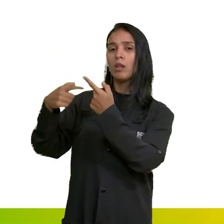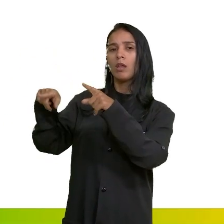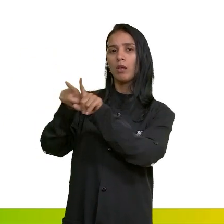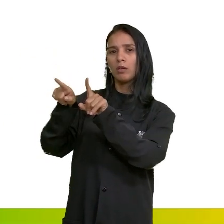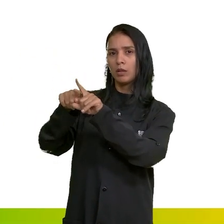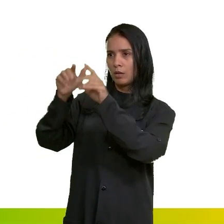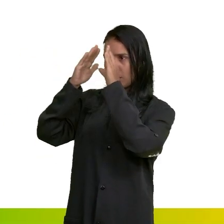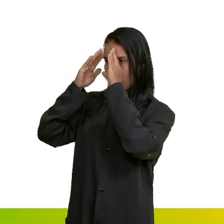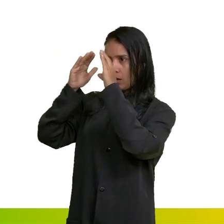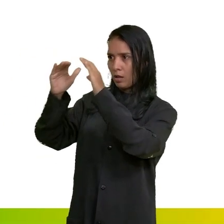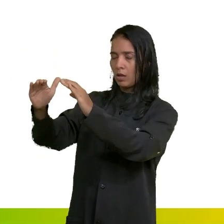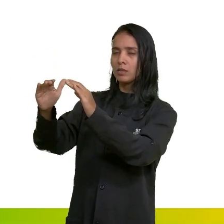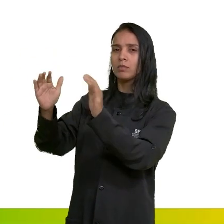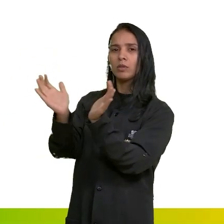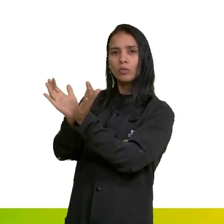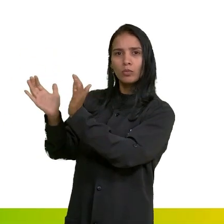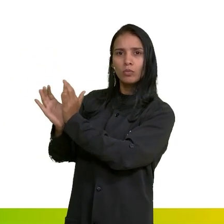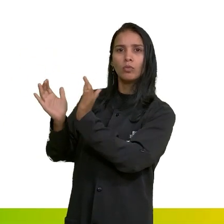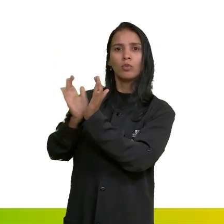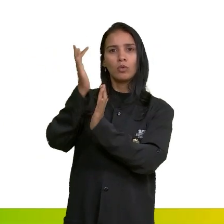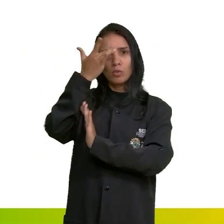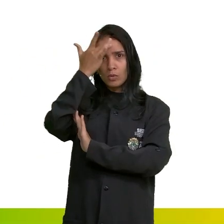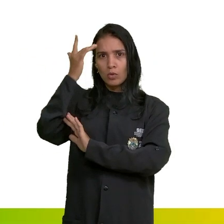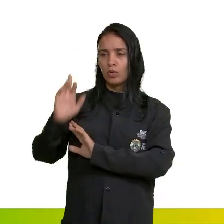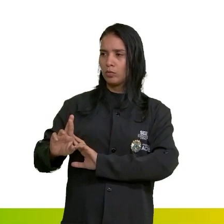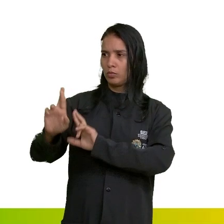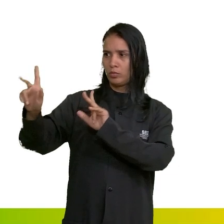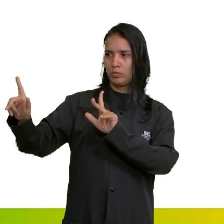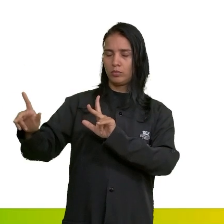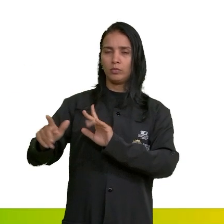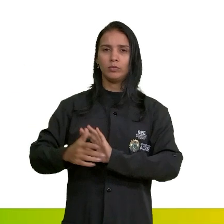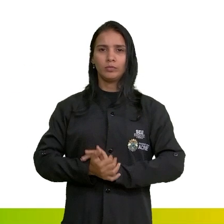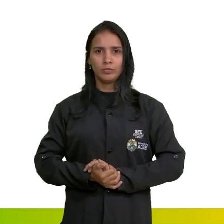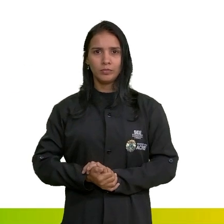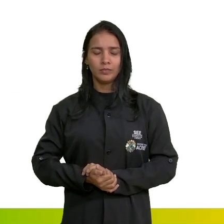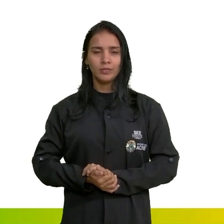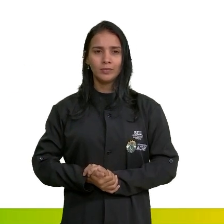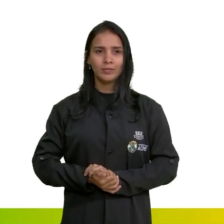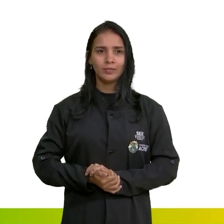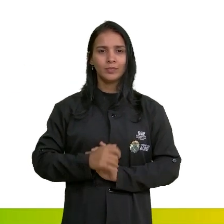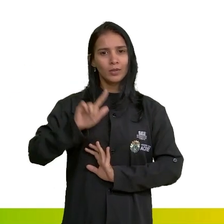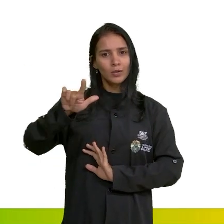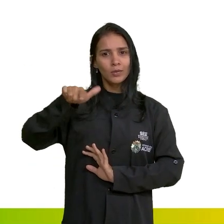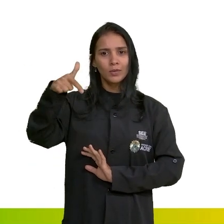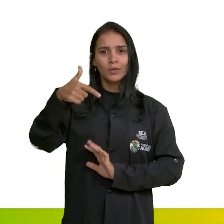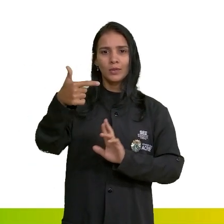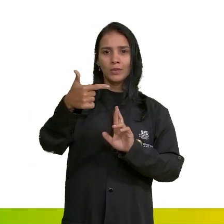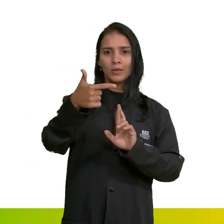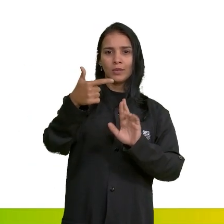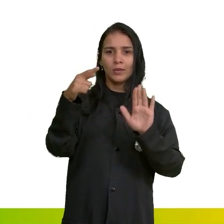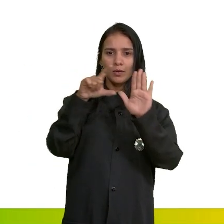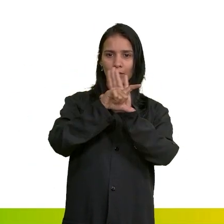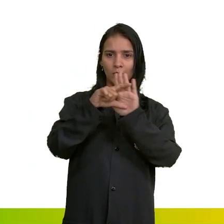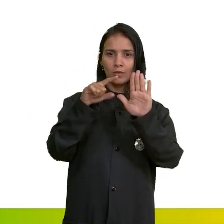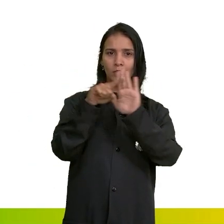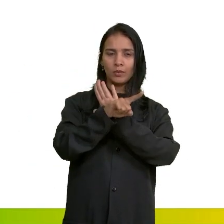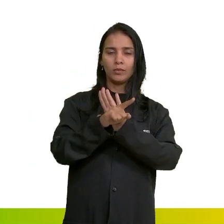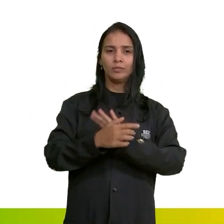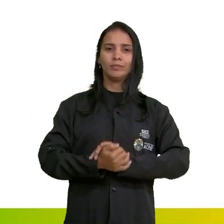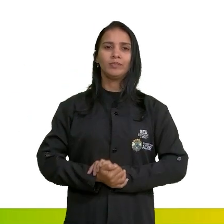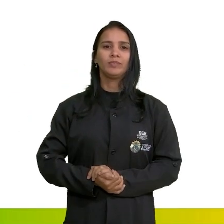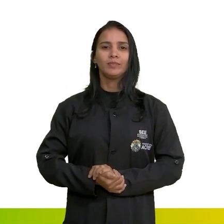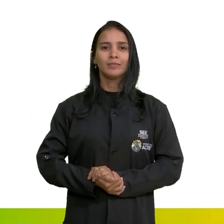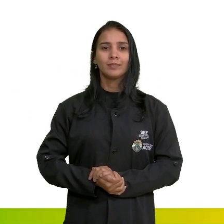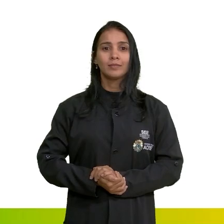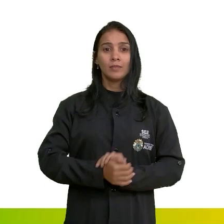existem entre os indivíduos e grupos. Vamos avançando? Nossa segunda questão. O